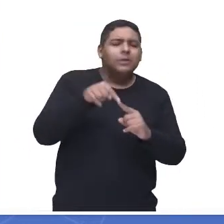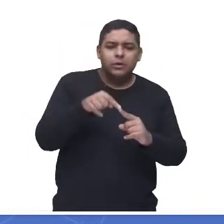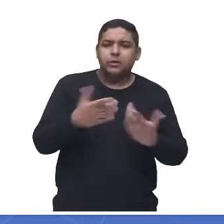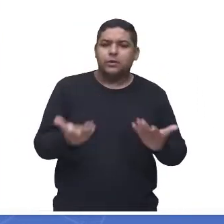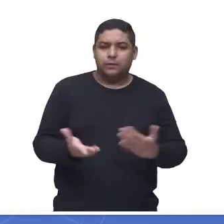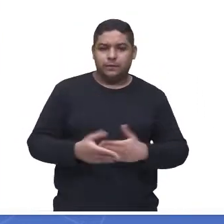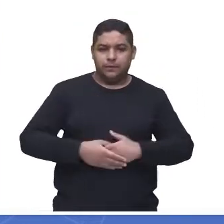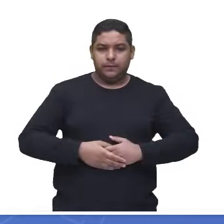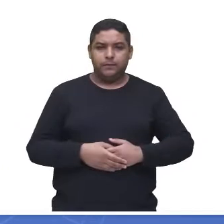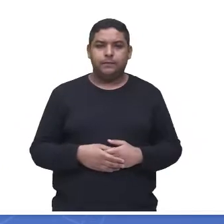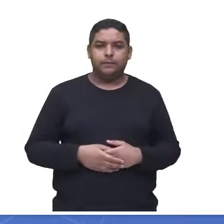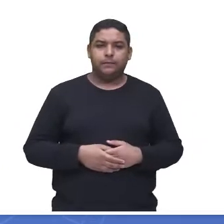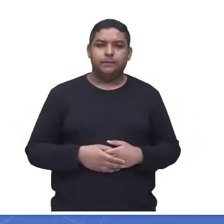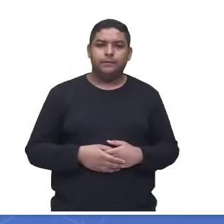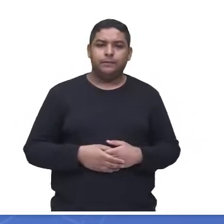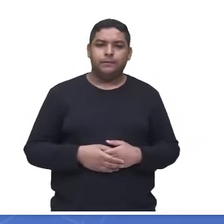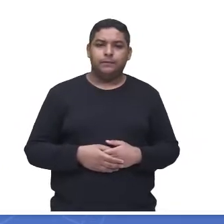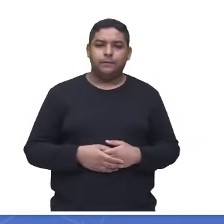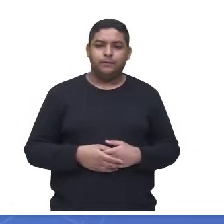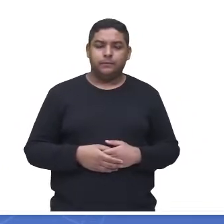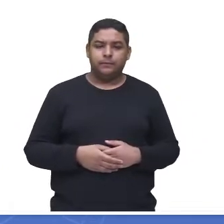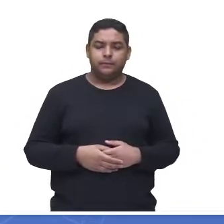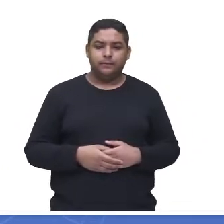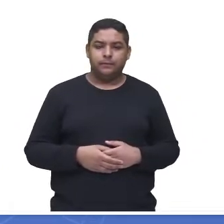isso. Vamos lá.